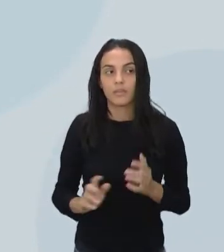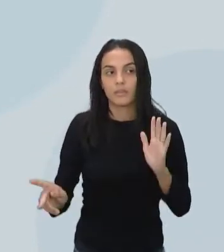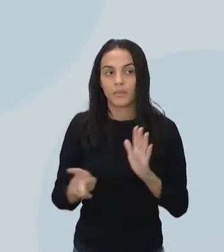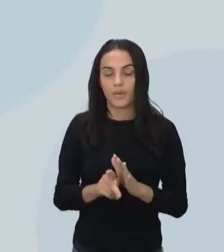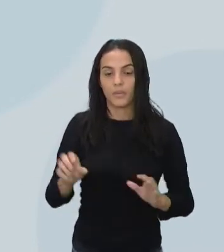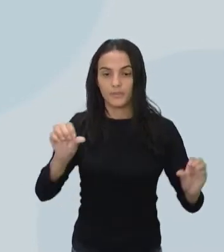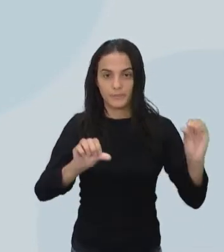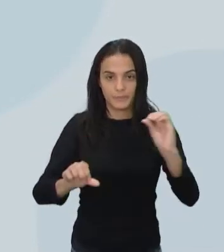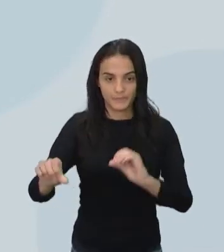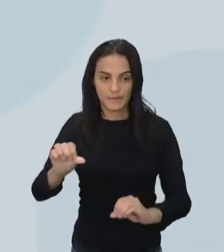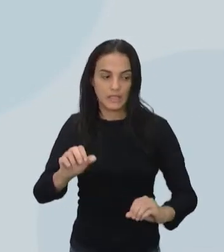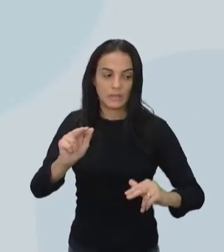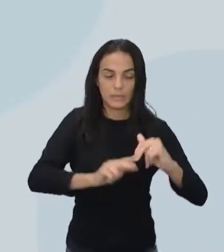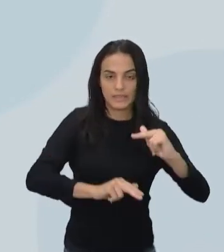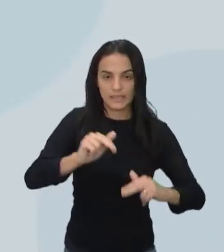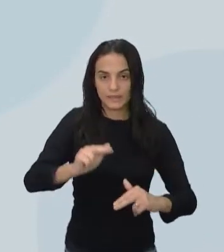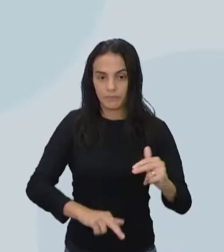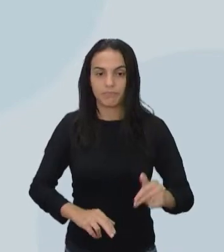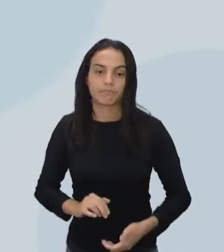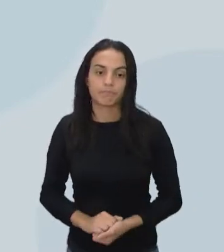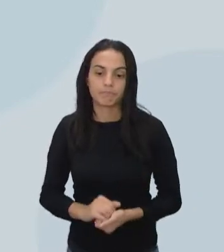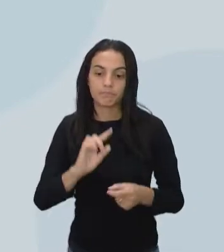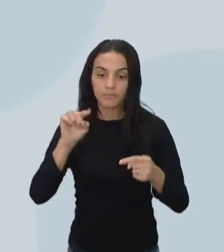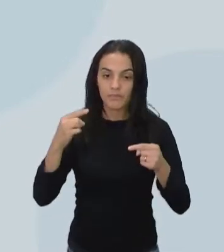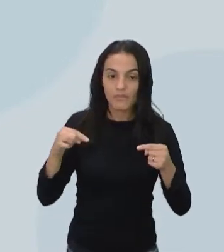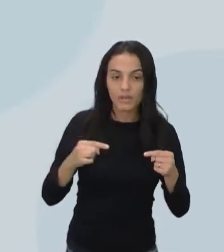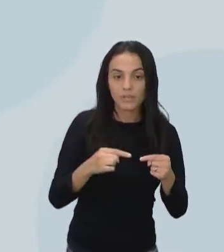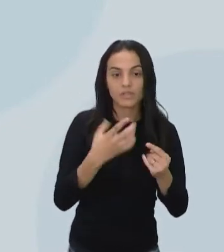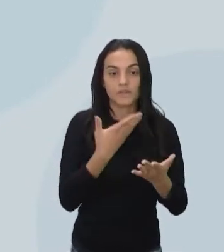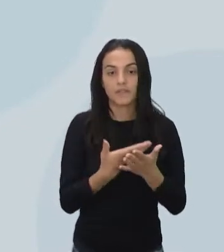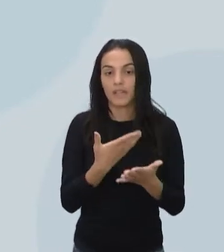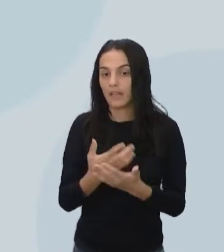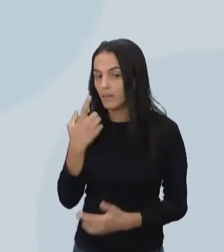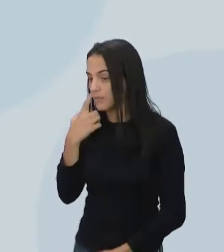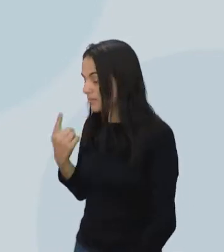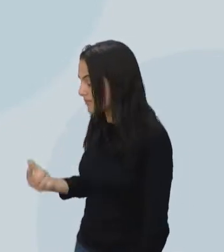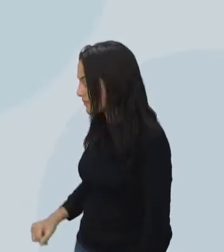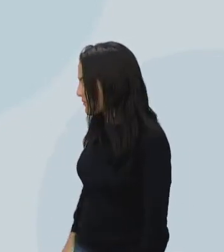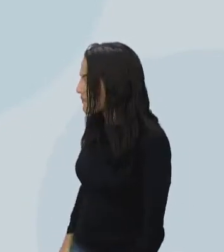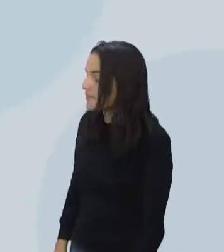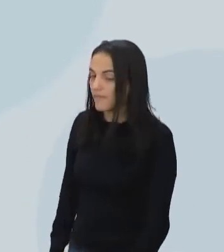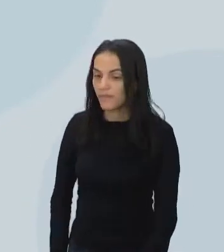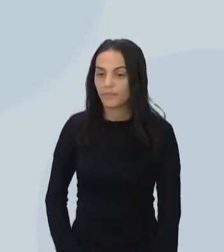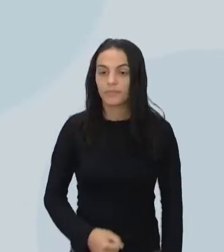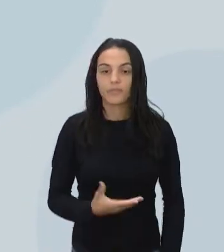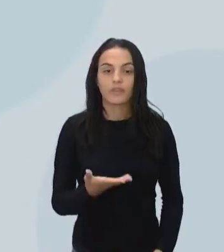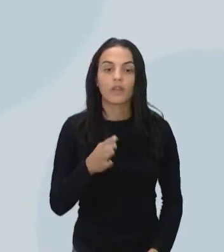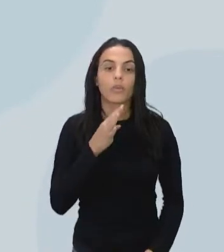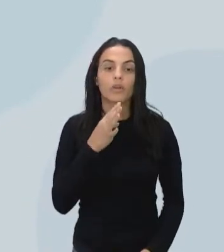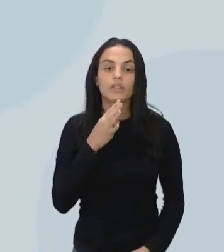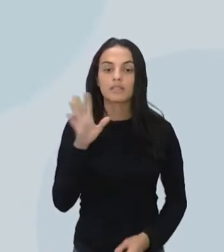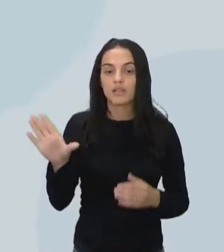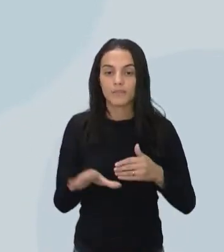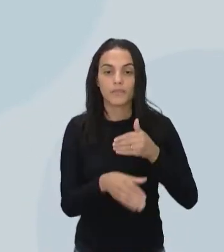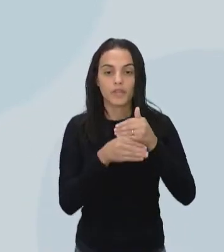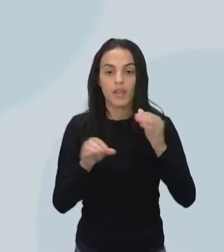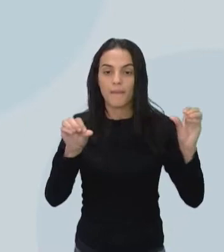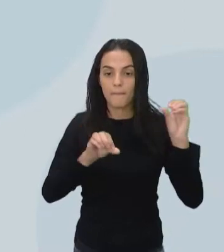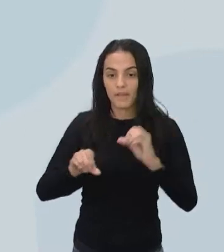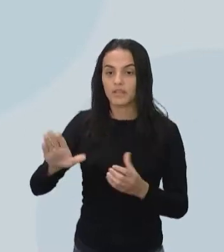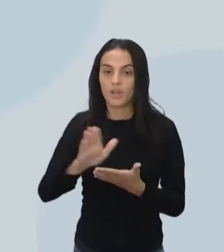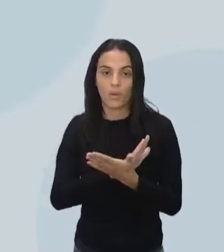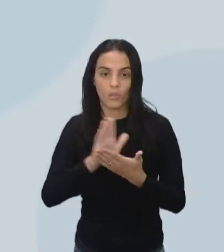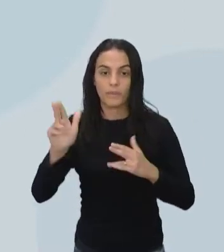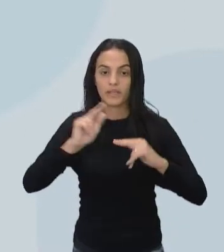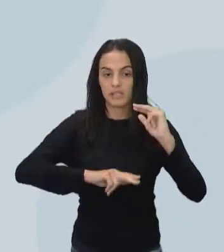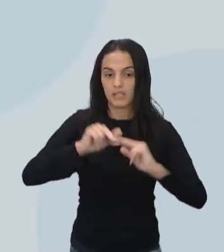desses materiais, desses certos materiais. Os objetivos da aula conhecer a composição química de certos materiais